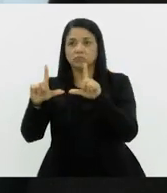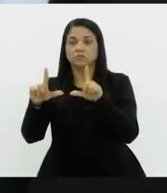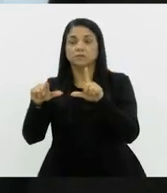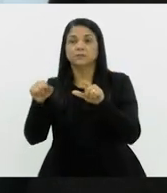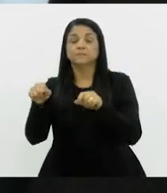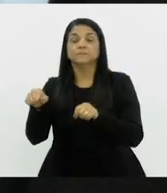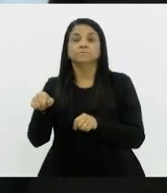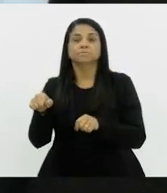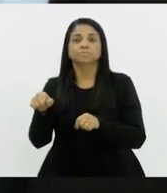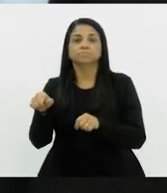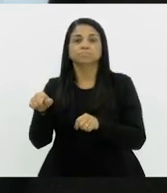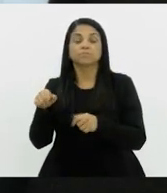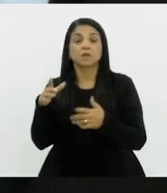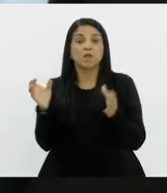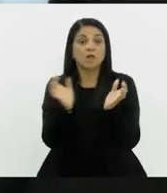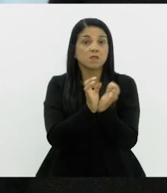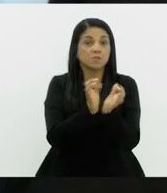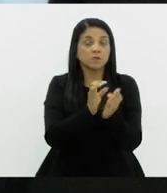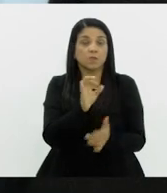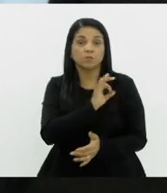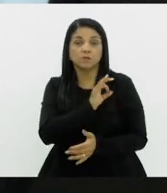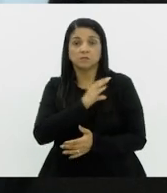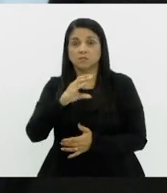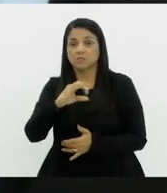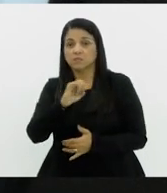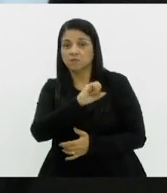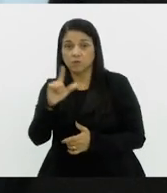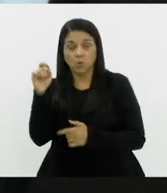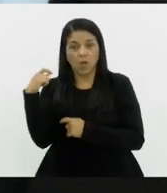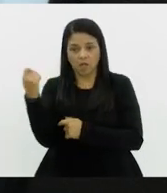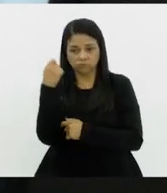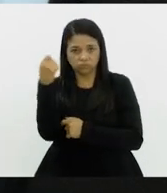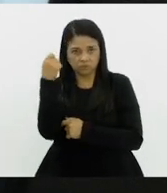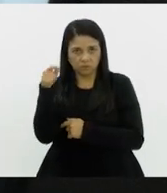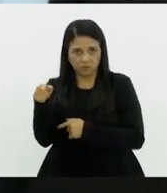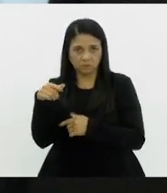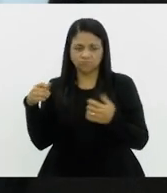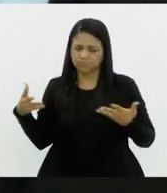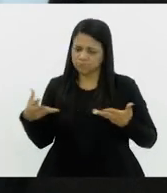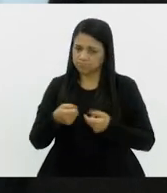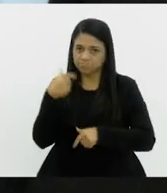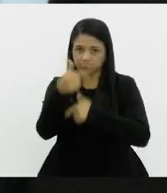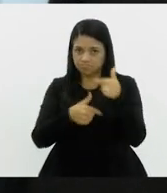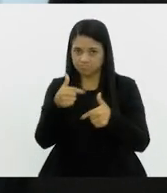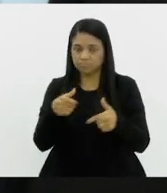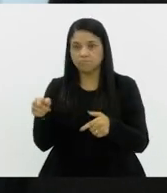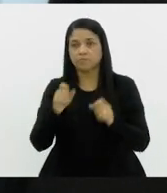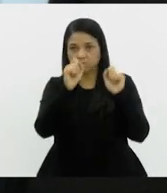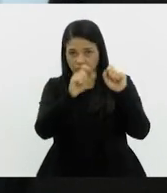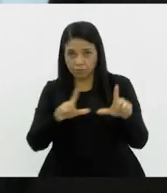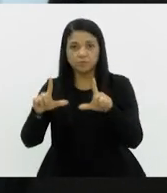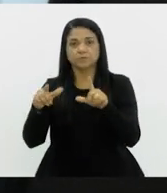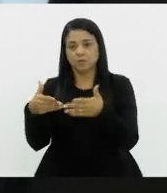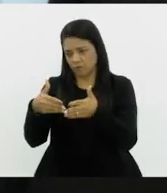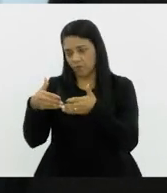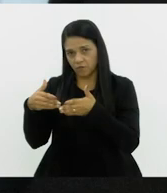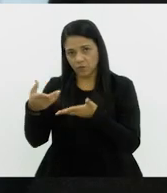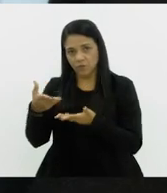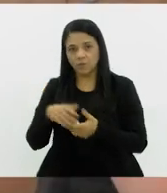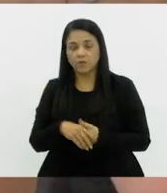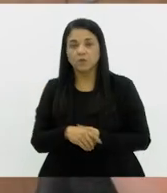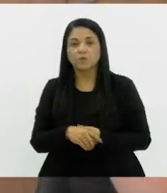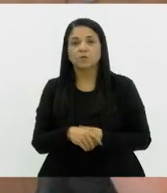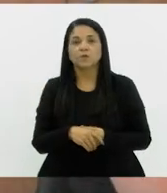adiante. Aqui é a equipe da Polícia Civil que está fazendo um trabalho brilhante lá no Rio Grande do Sul. Pode passar, por favor. Então, agora,